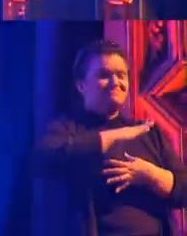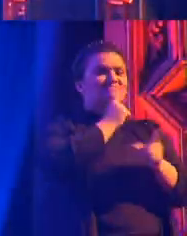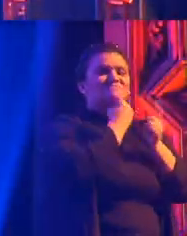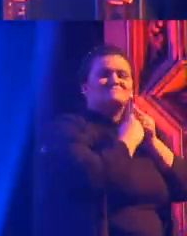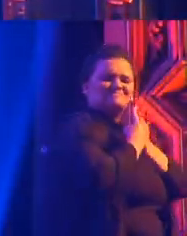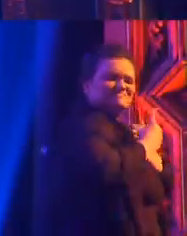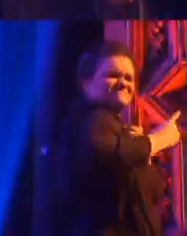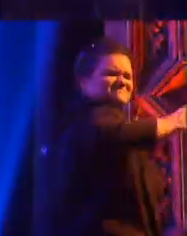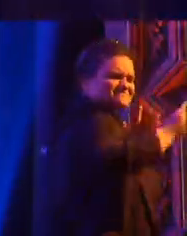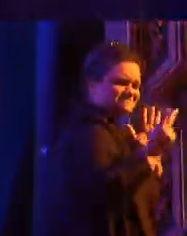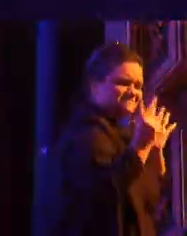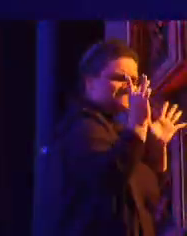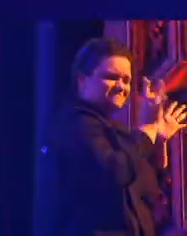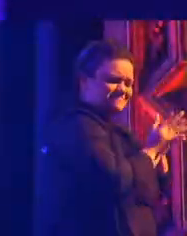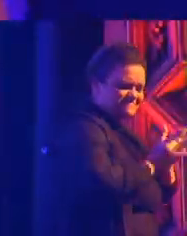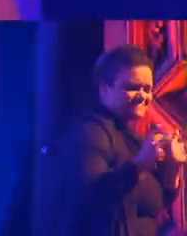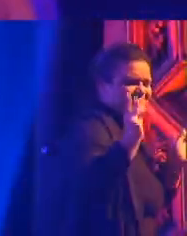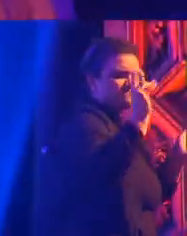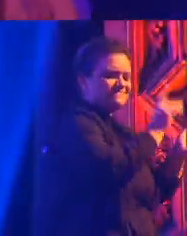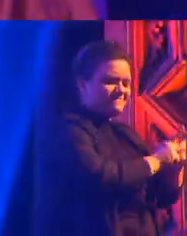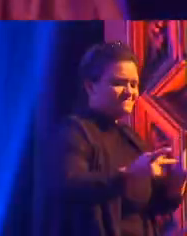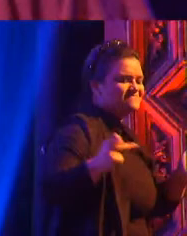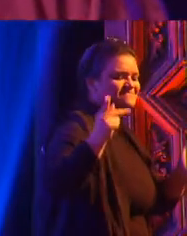fugindo da verdade.